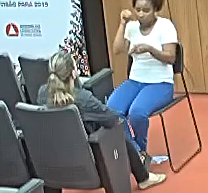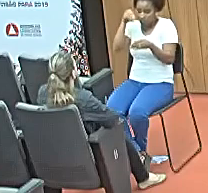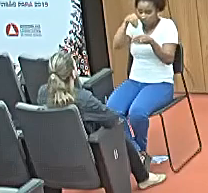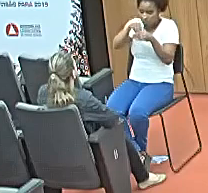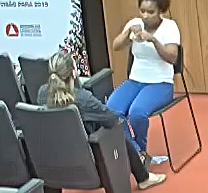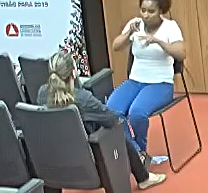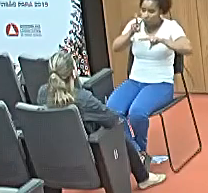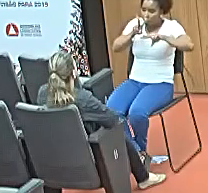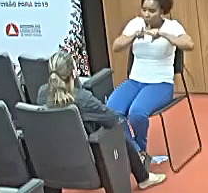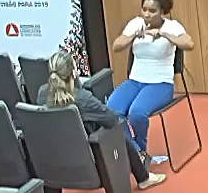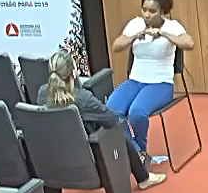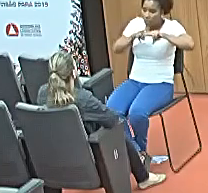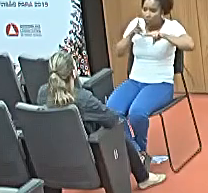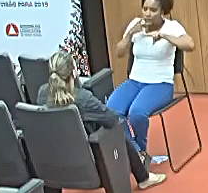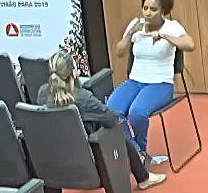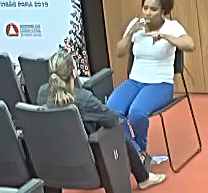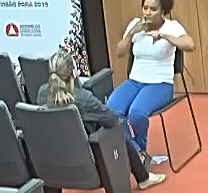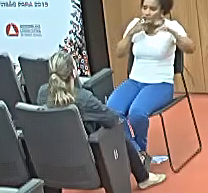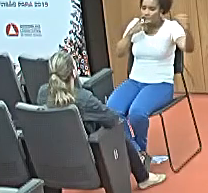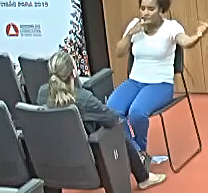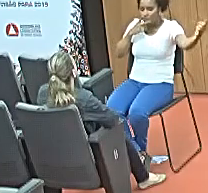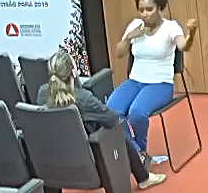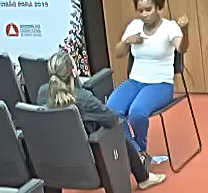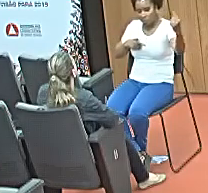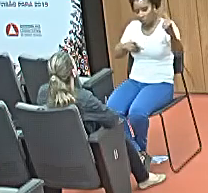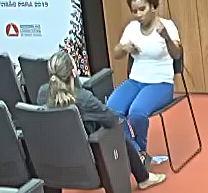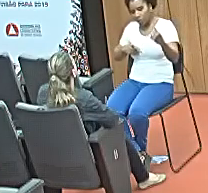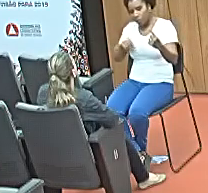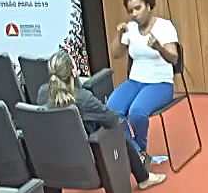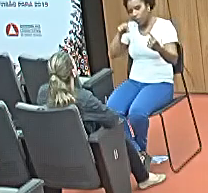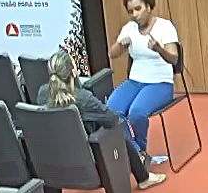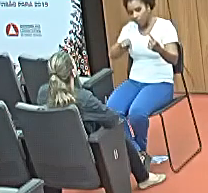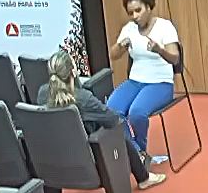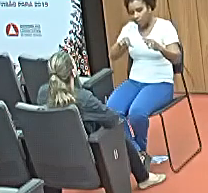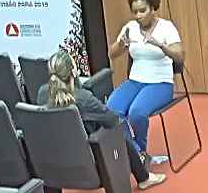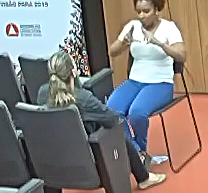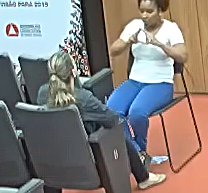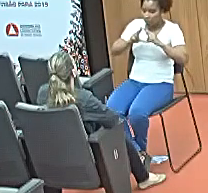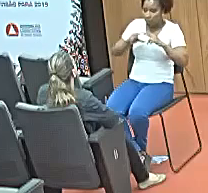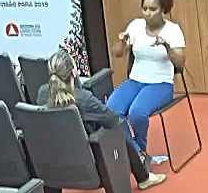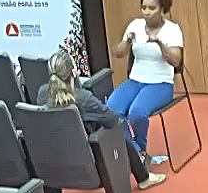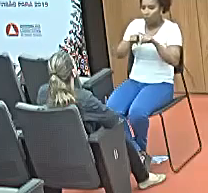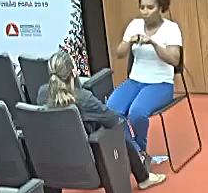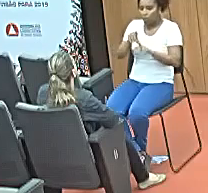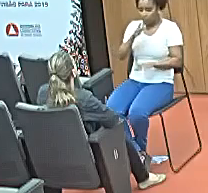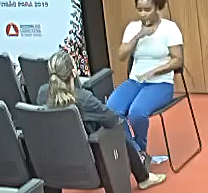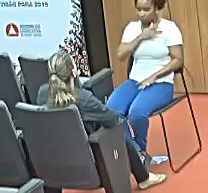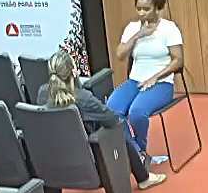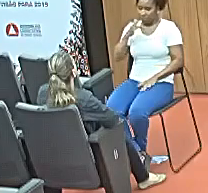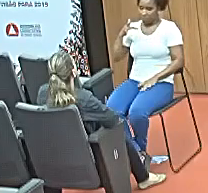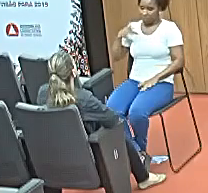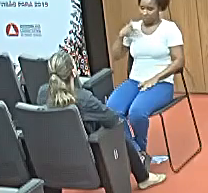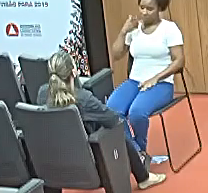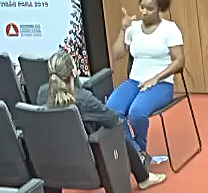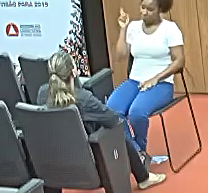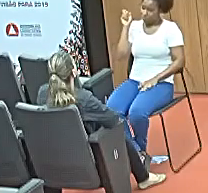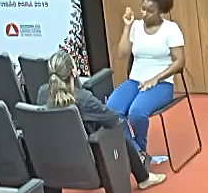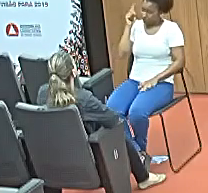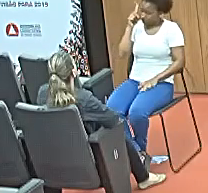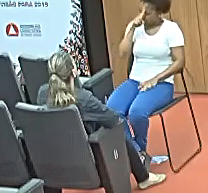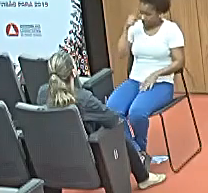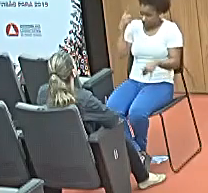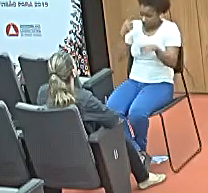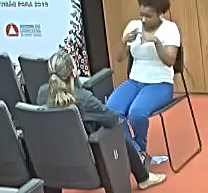deslocamentos para audiências e tratamento de saúde com a aquisição de veículos essa também é uma dificuldade e muito